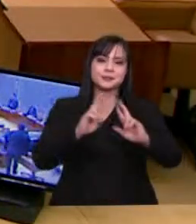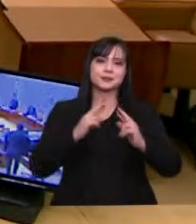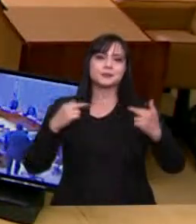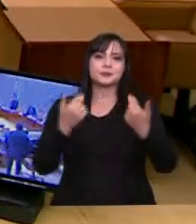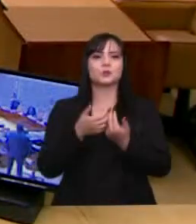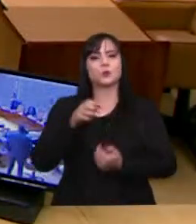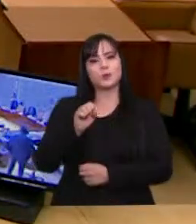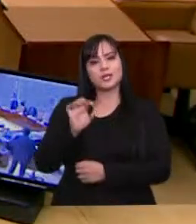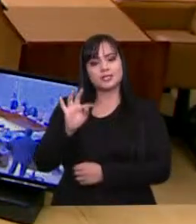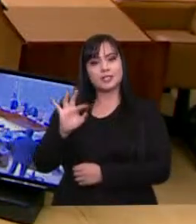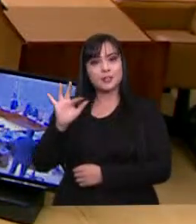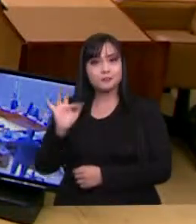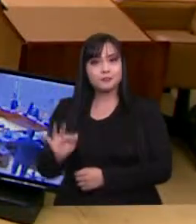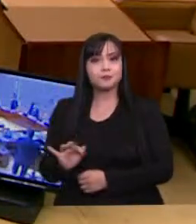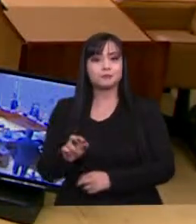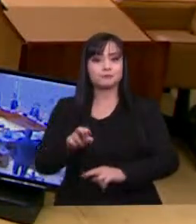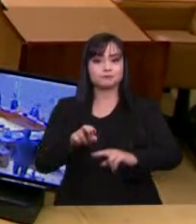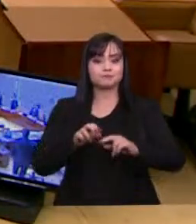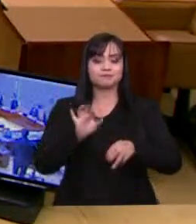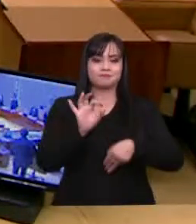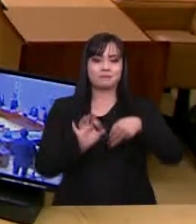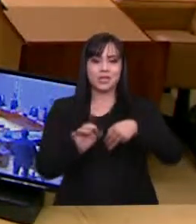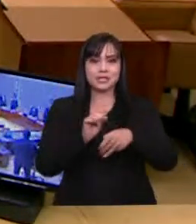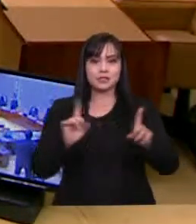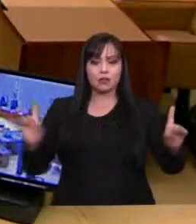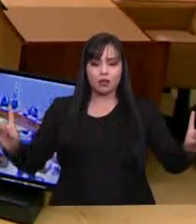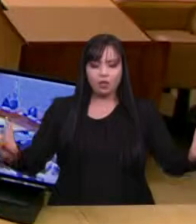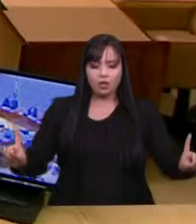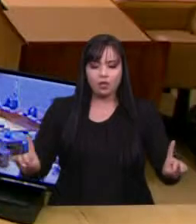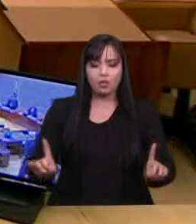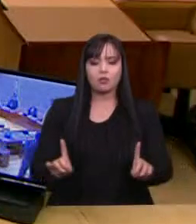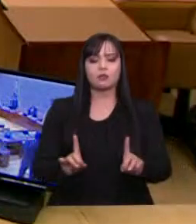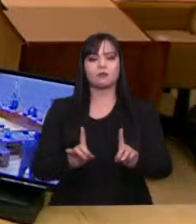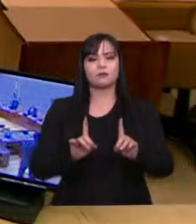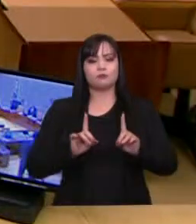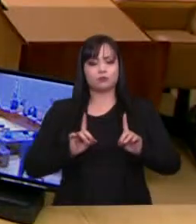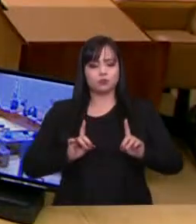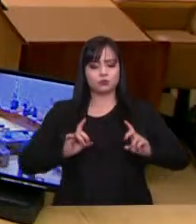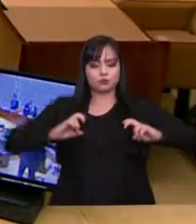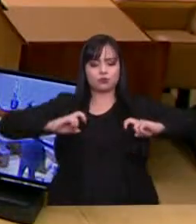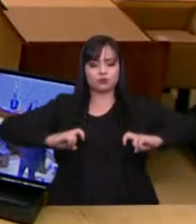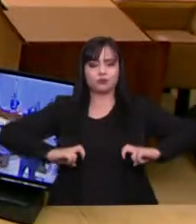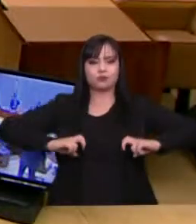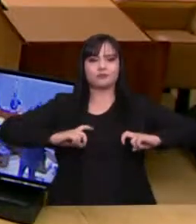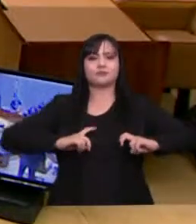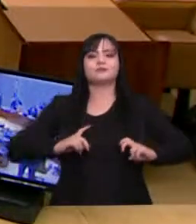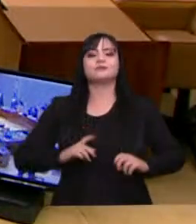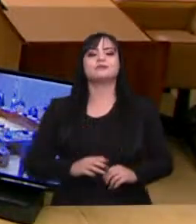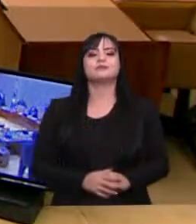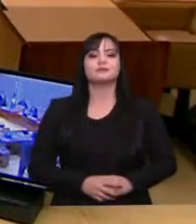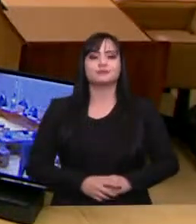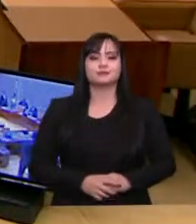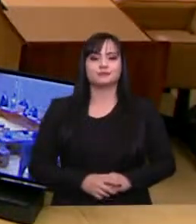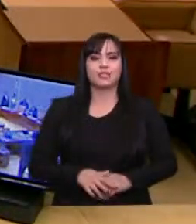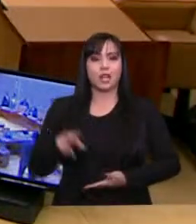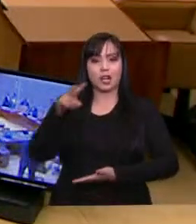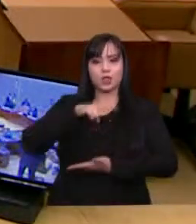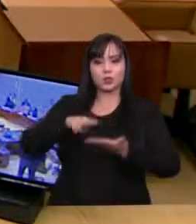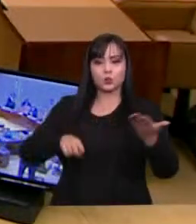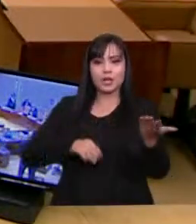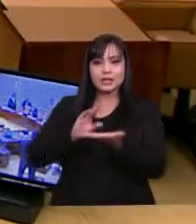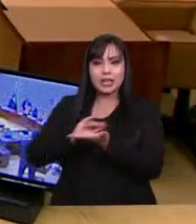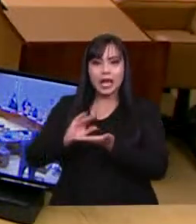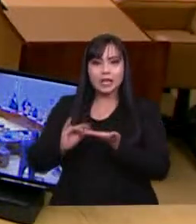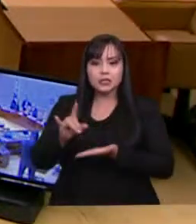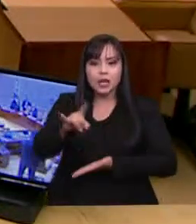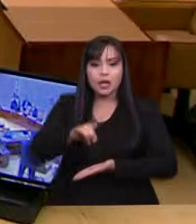do superamos Tribunal Federal que é justamente quando os ministros entram para ocupar os respectivos lugares na expectativa da leitura da ata da